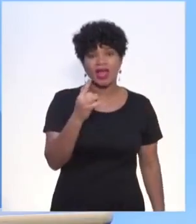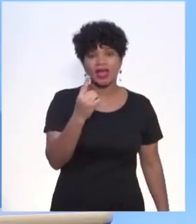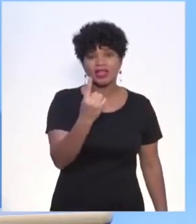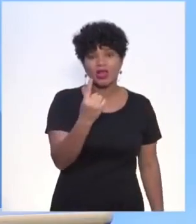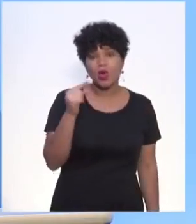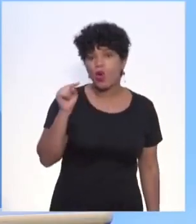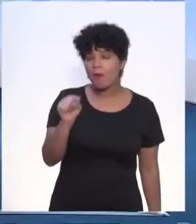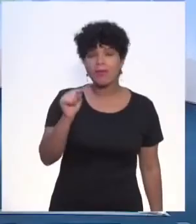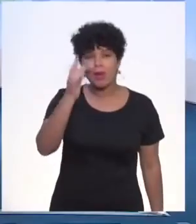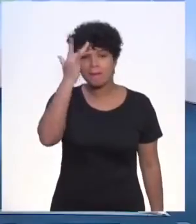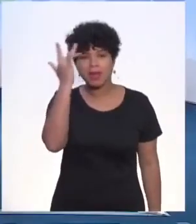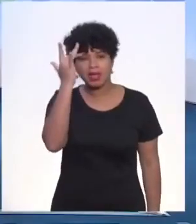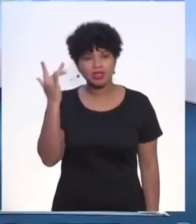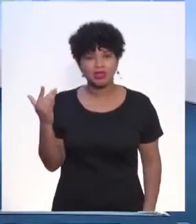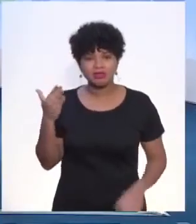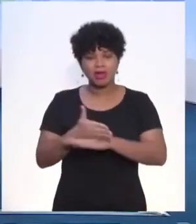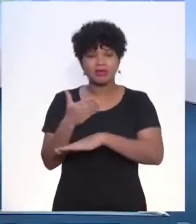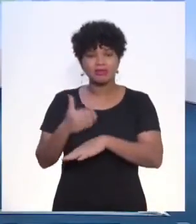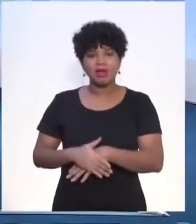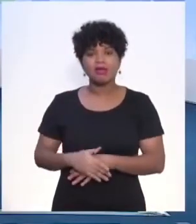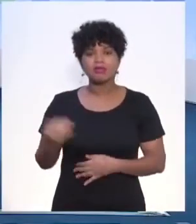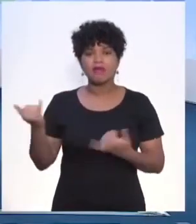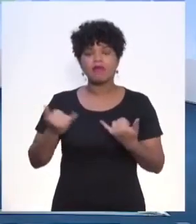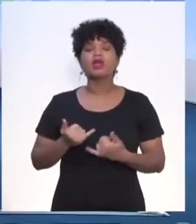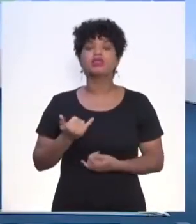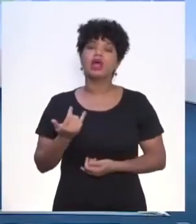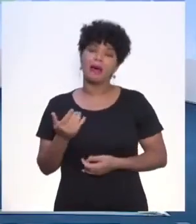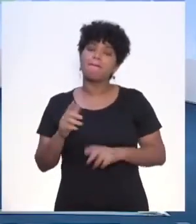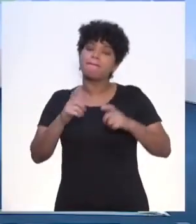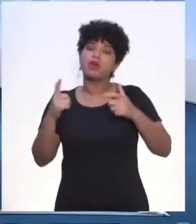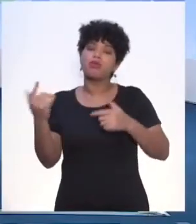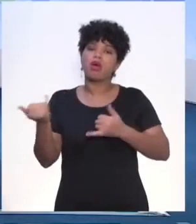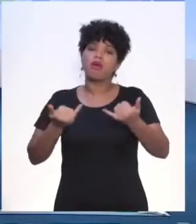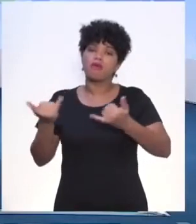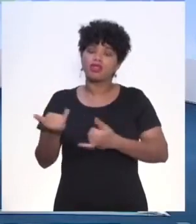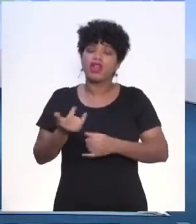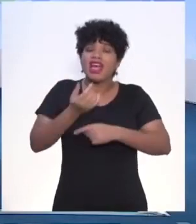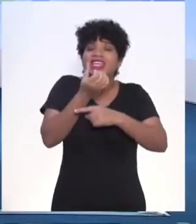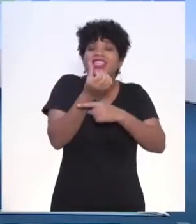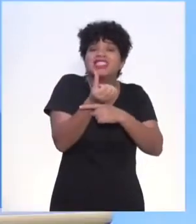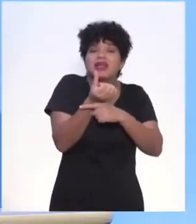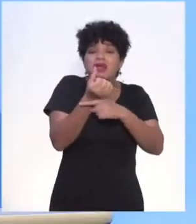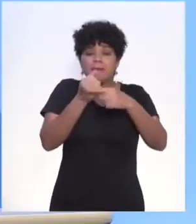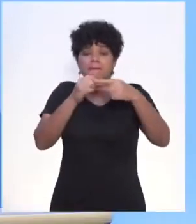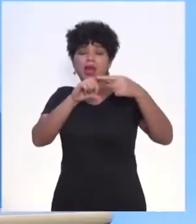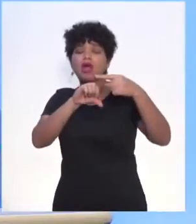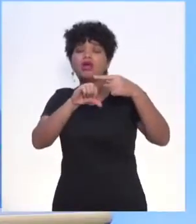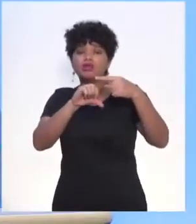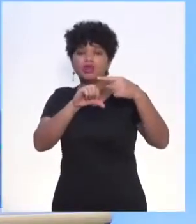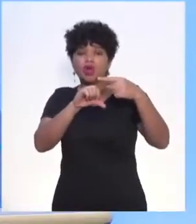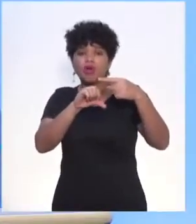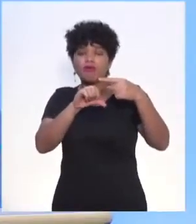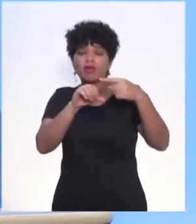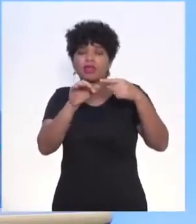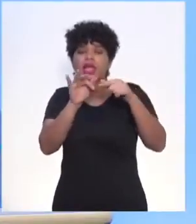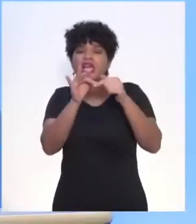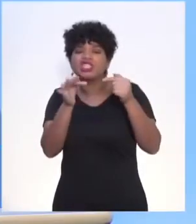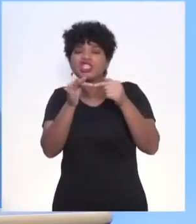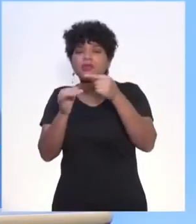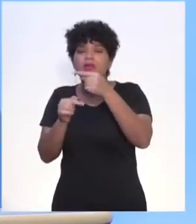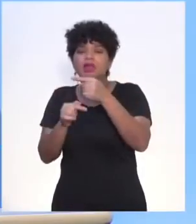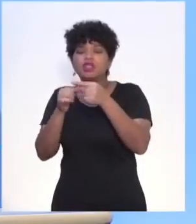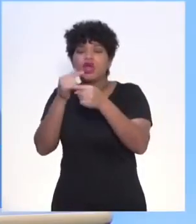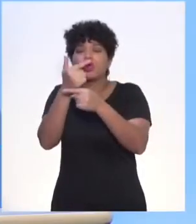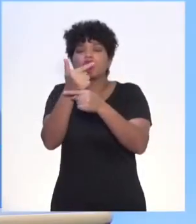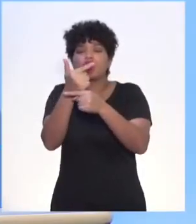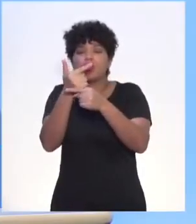O pessoal tá respondendo em massa aqui, 6 para 9, né? E simplificando, né? A razão dá 2 para 3, né? Quero